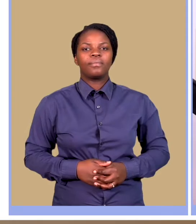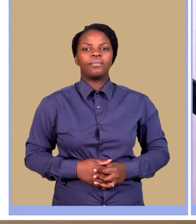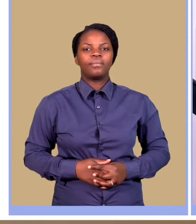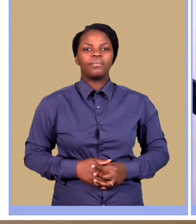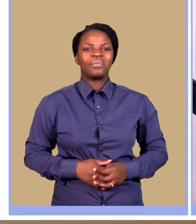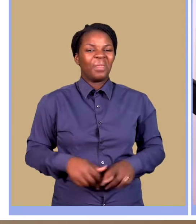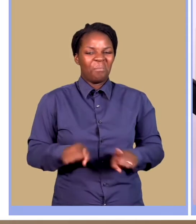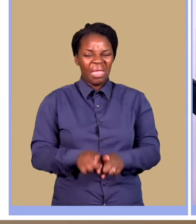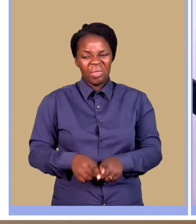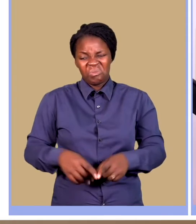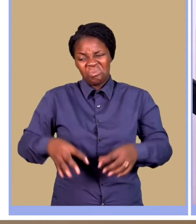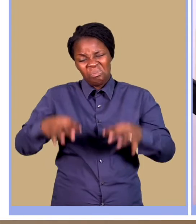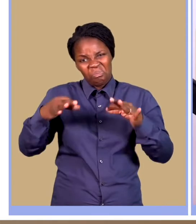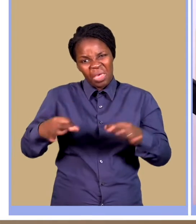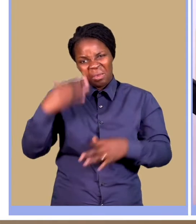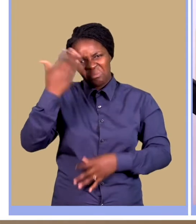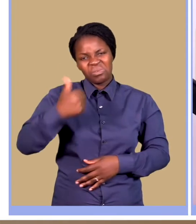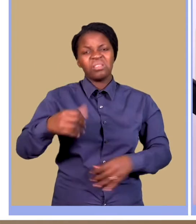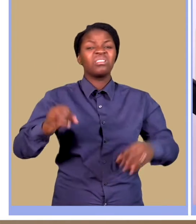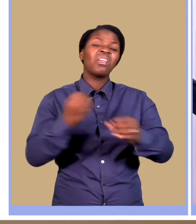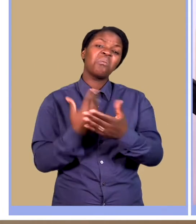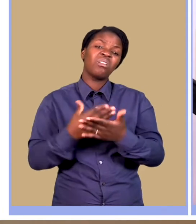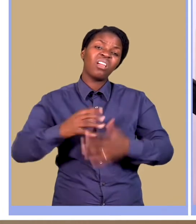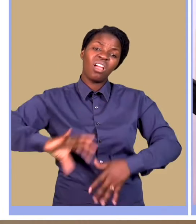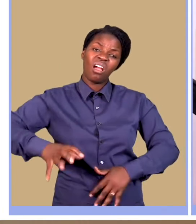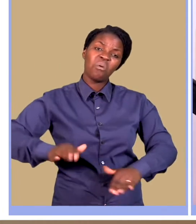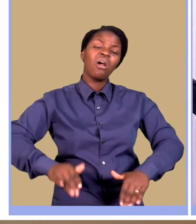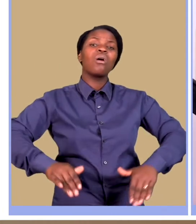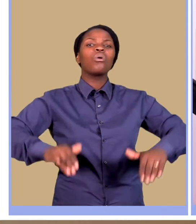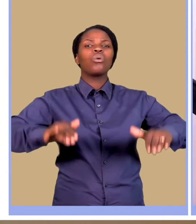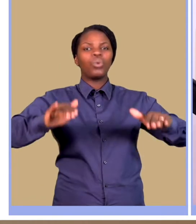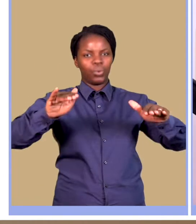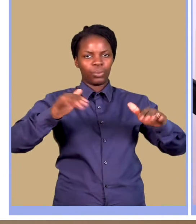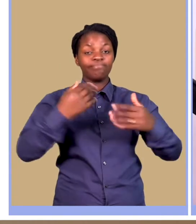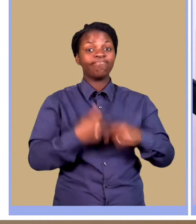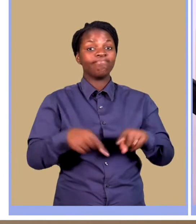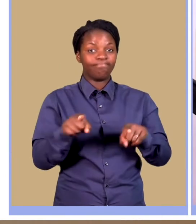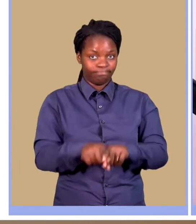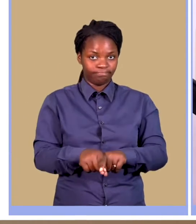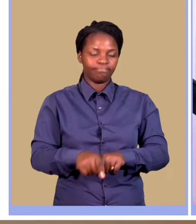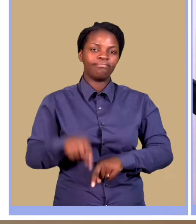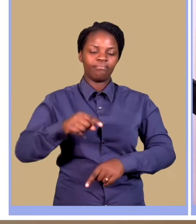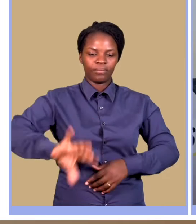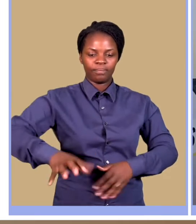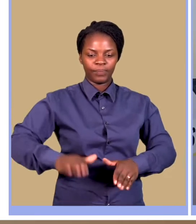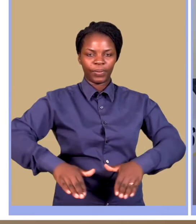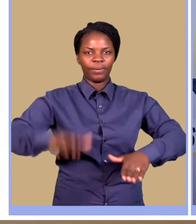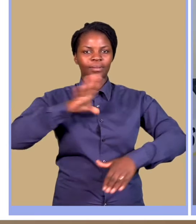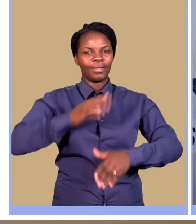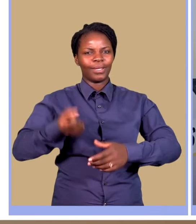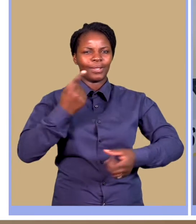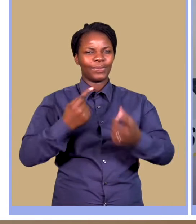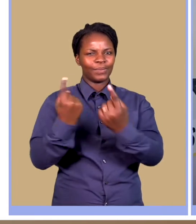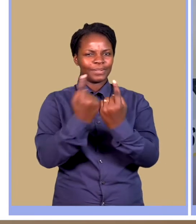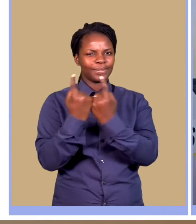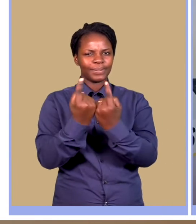também a própria inundação traz consigo alguns perigos, que é algumas doenças que já vêm, que são